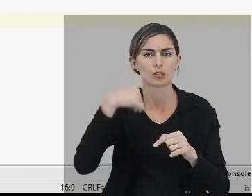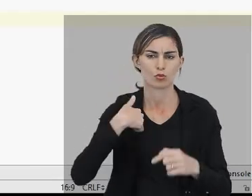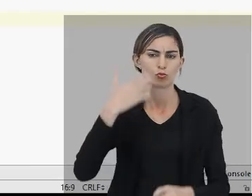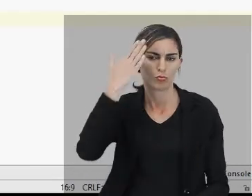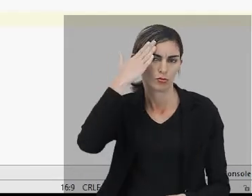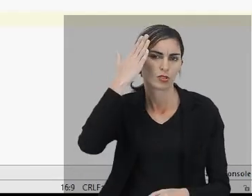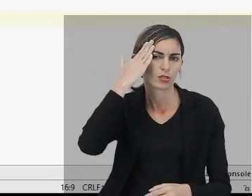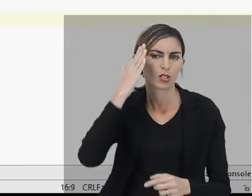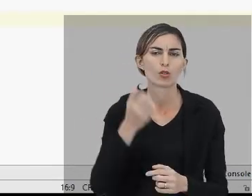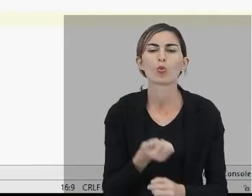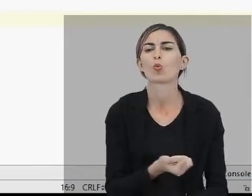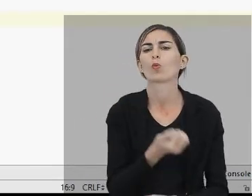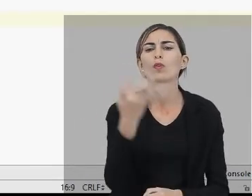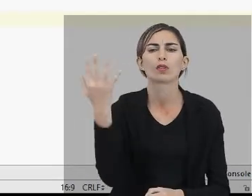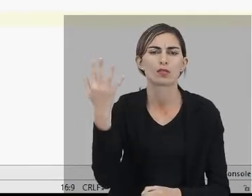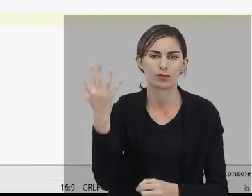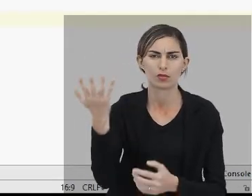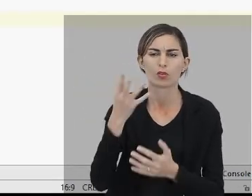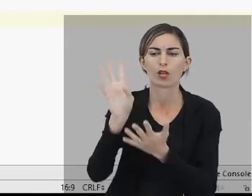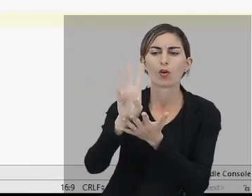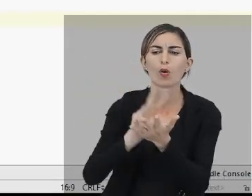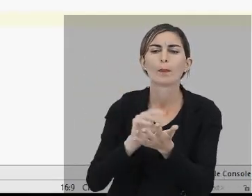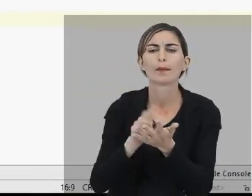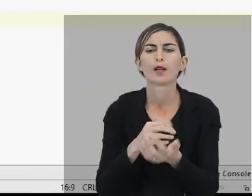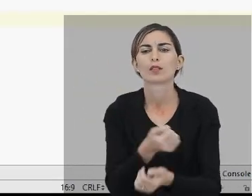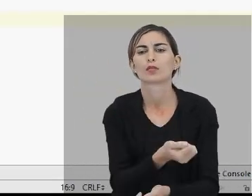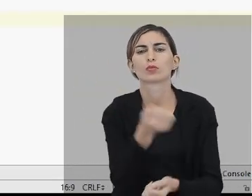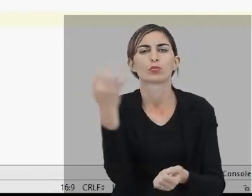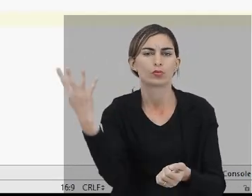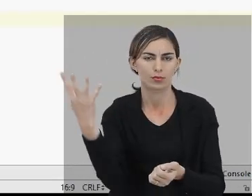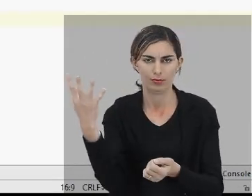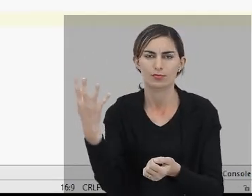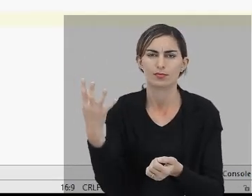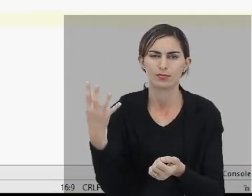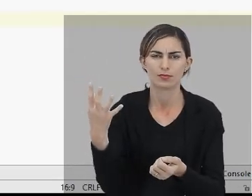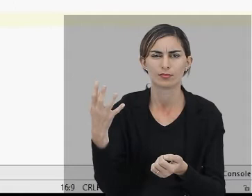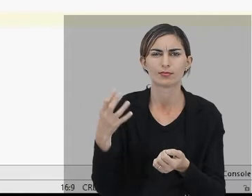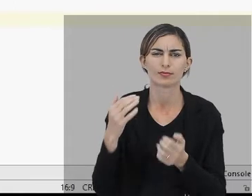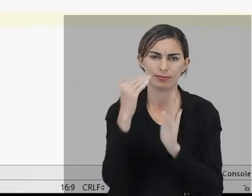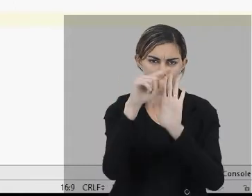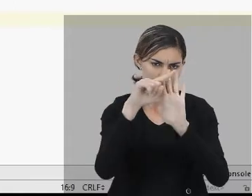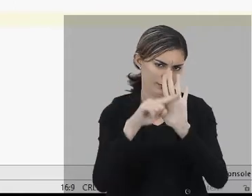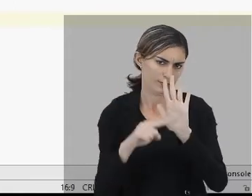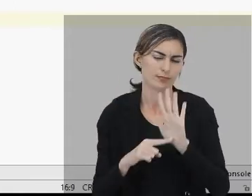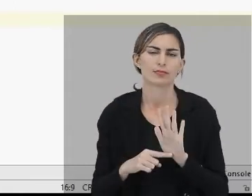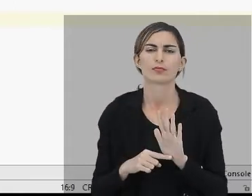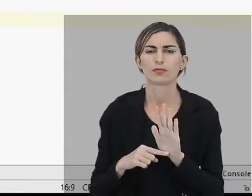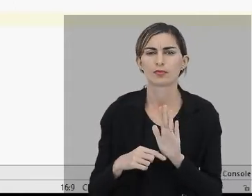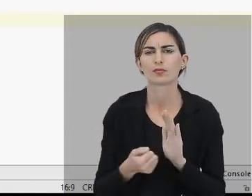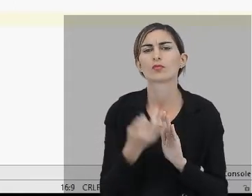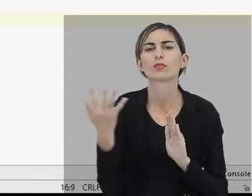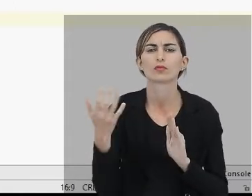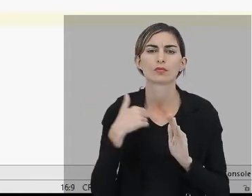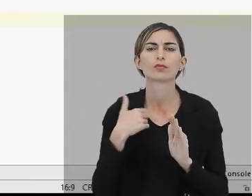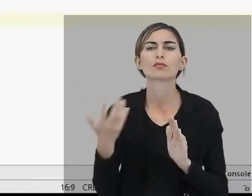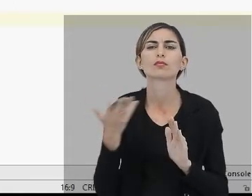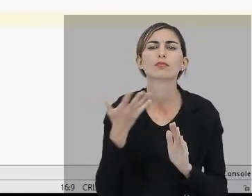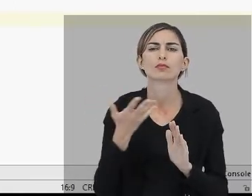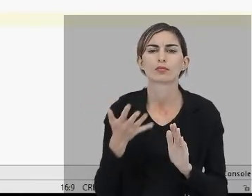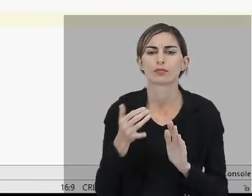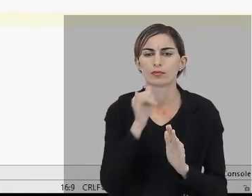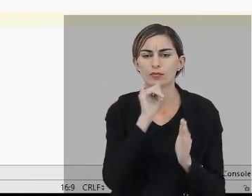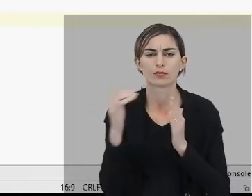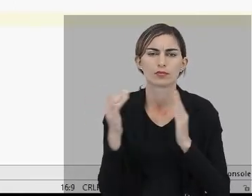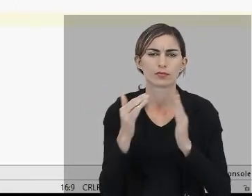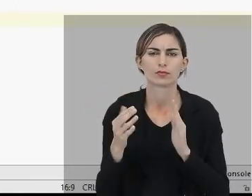sabe quantas vezes a gente quer repetir um fluxo de programação. Então eu vou querer, por